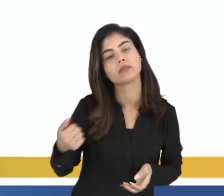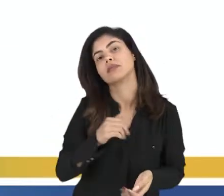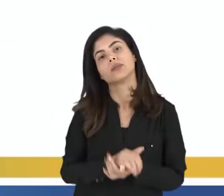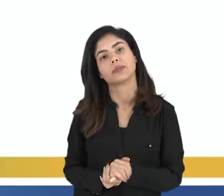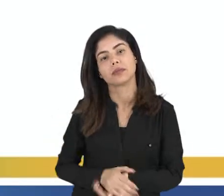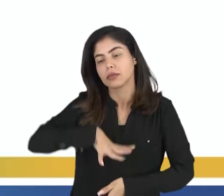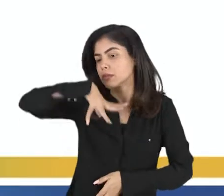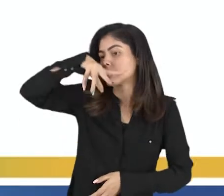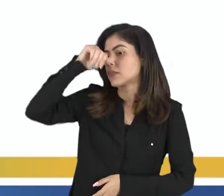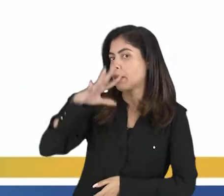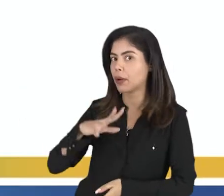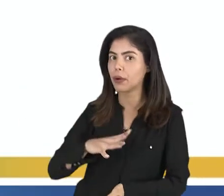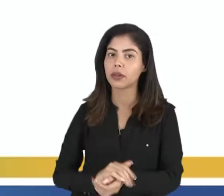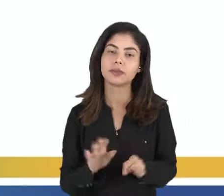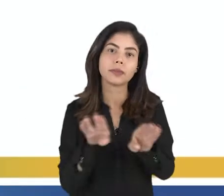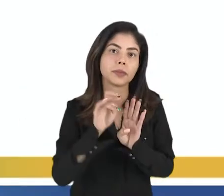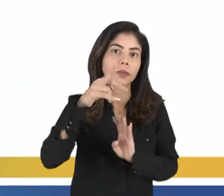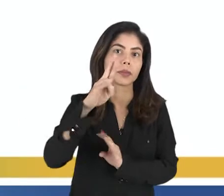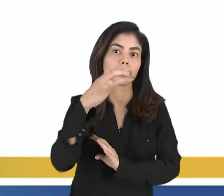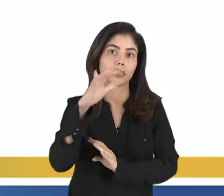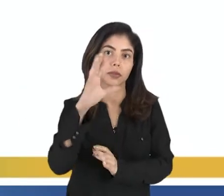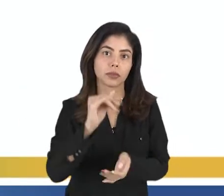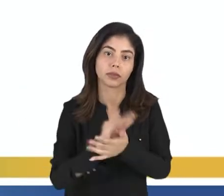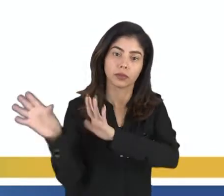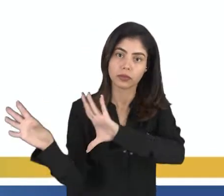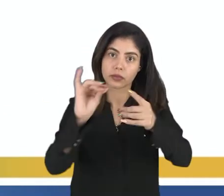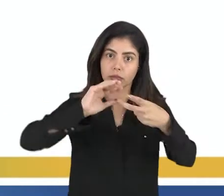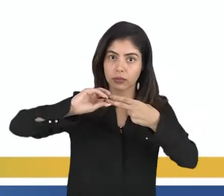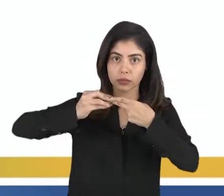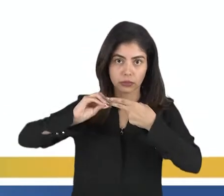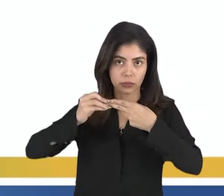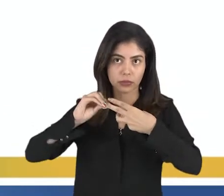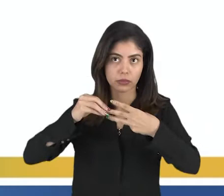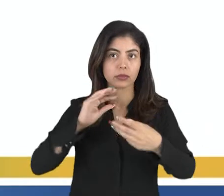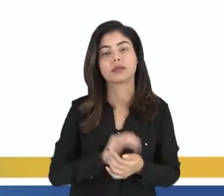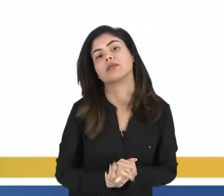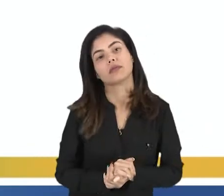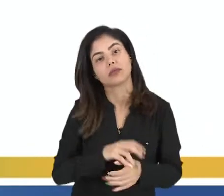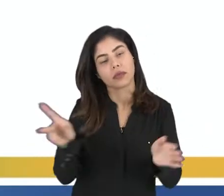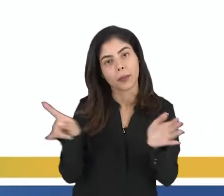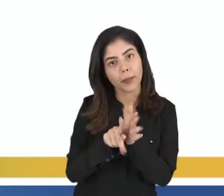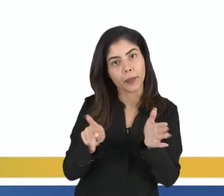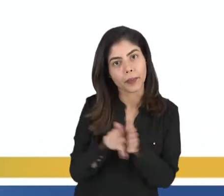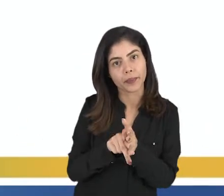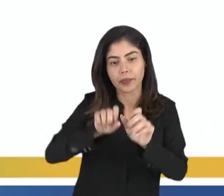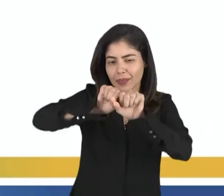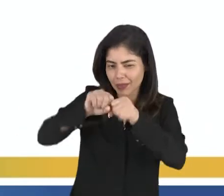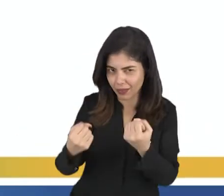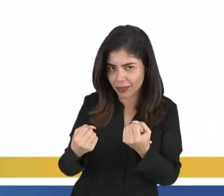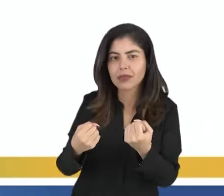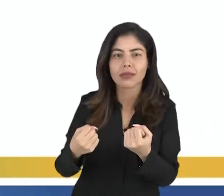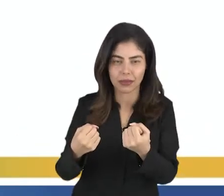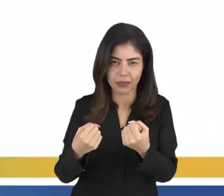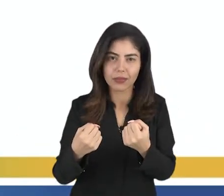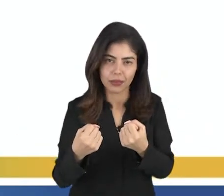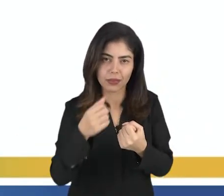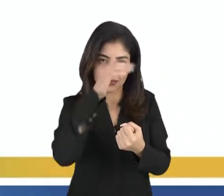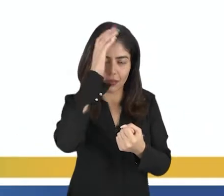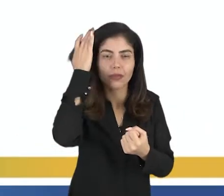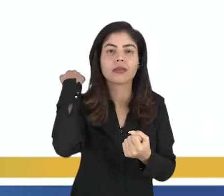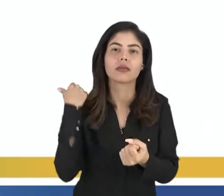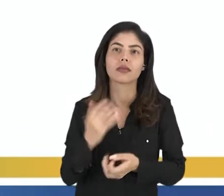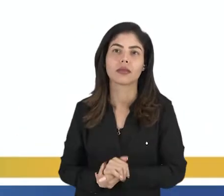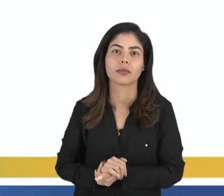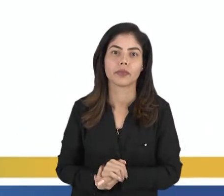garante que o oxigênio e os nutrientes eles sejam levados até as células e que os resíduos da quebra